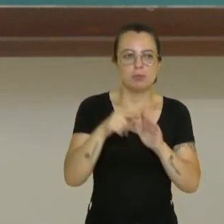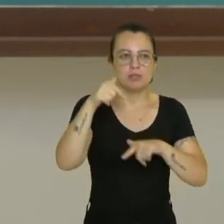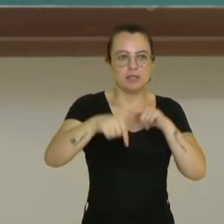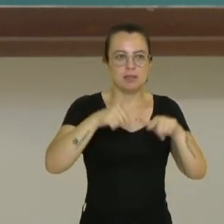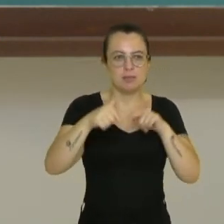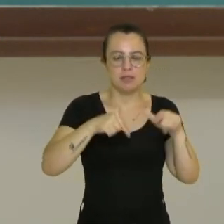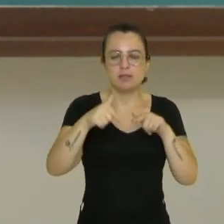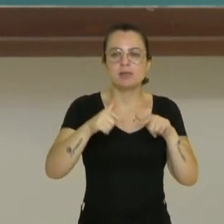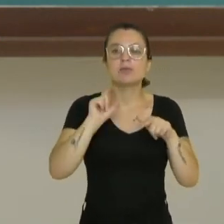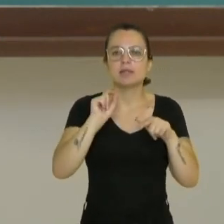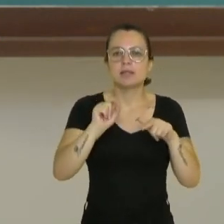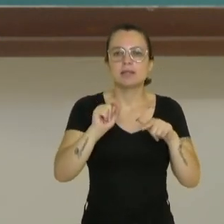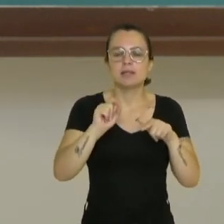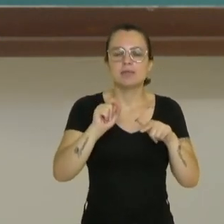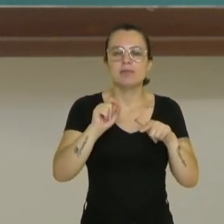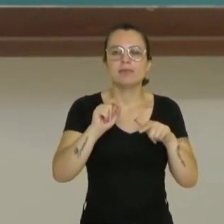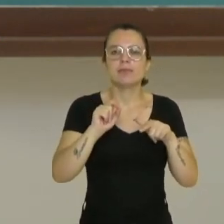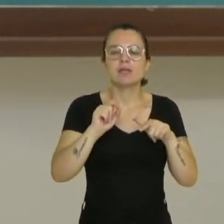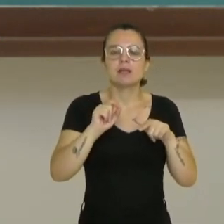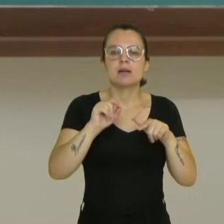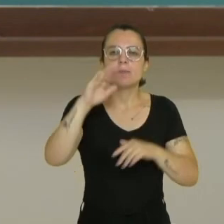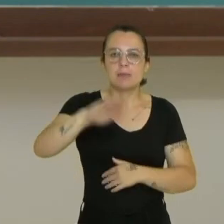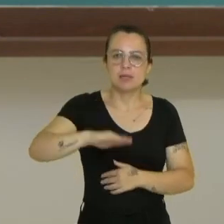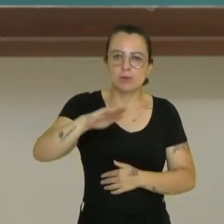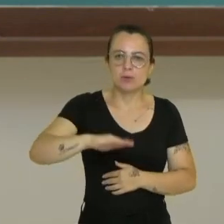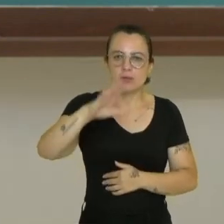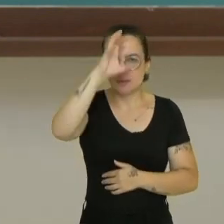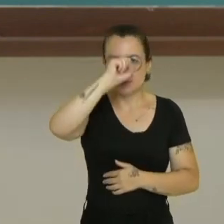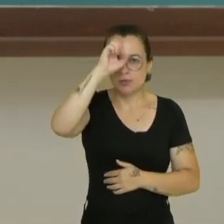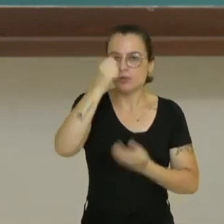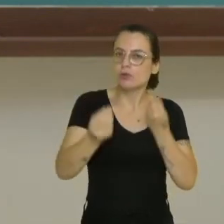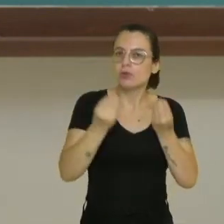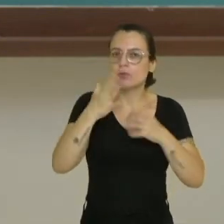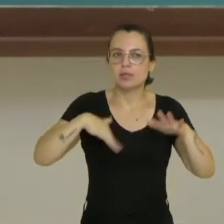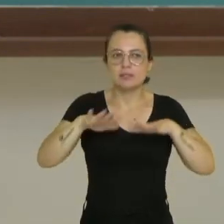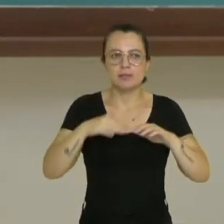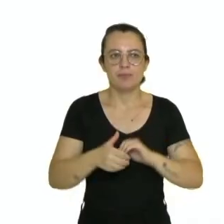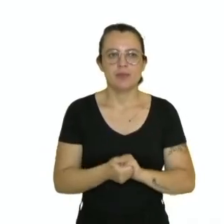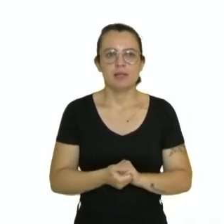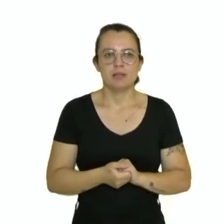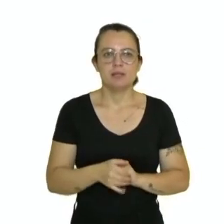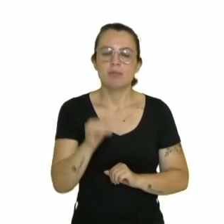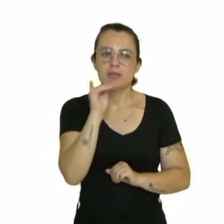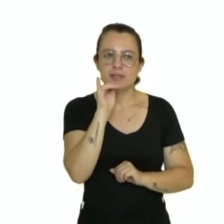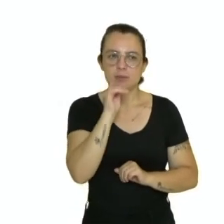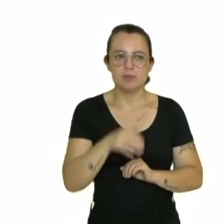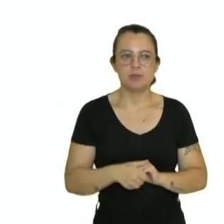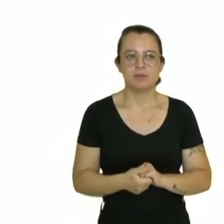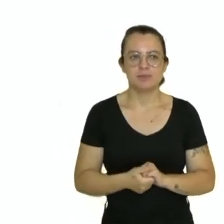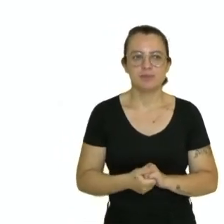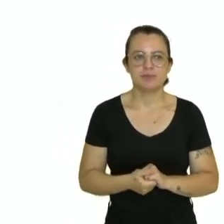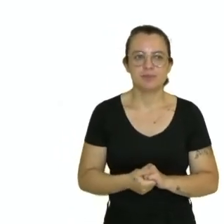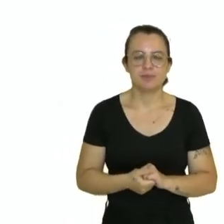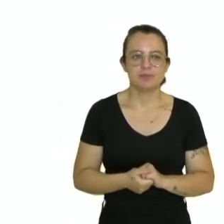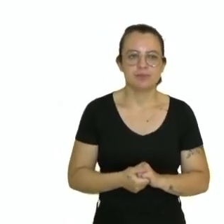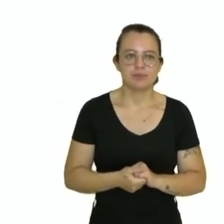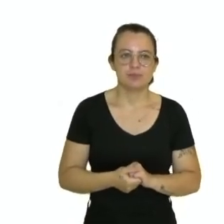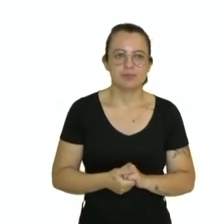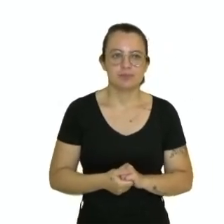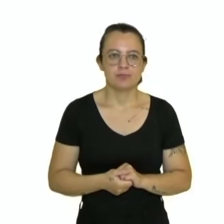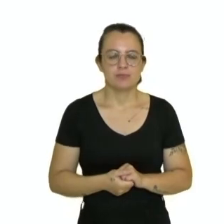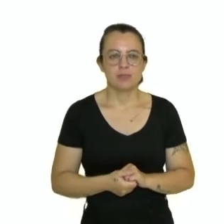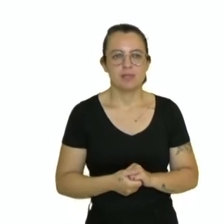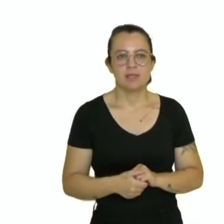com menor aprendiz, ganhando 720, como é que ele poderia se organizar? Então vamos lá. Como que a gente pode ir